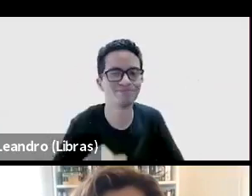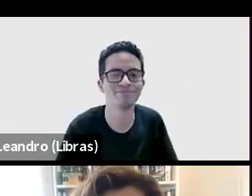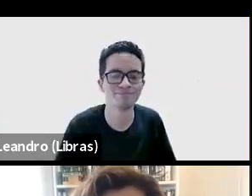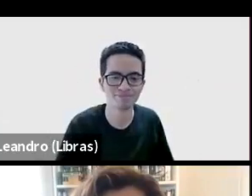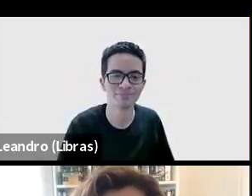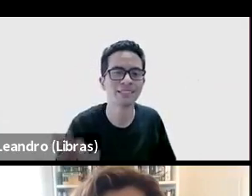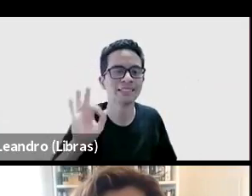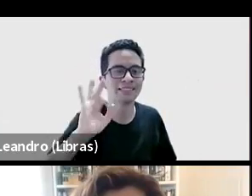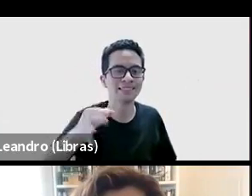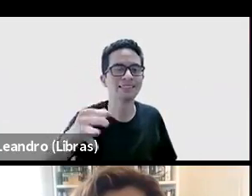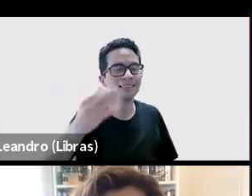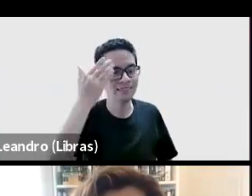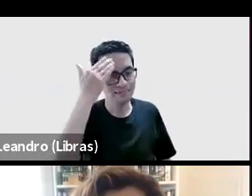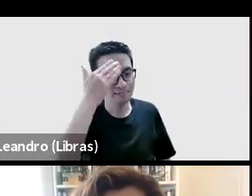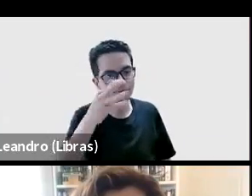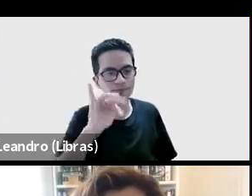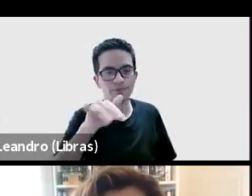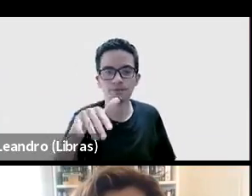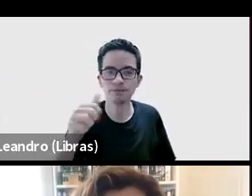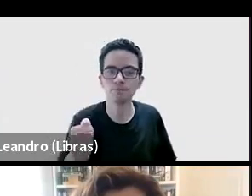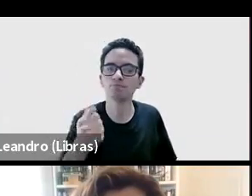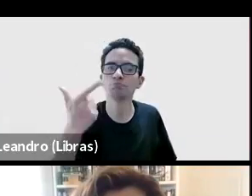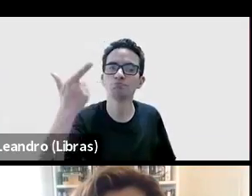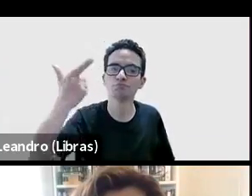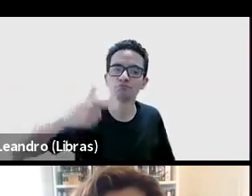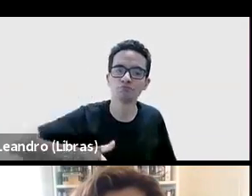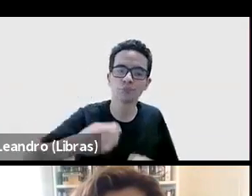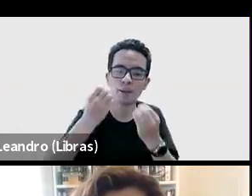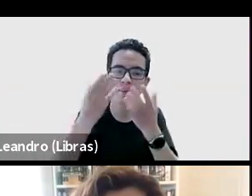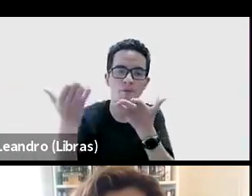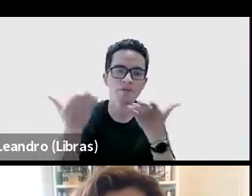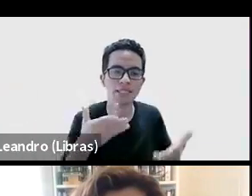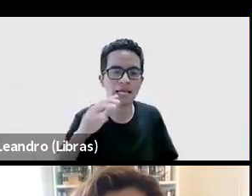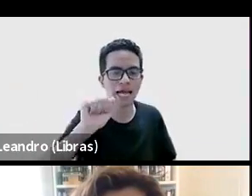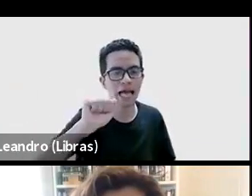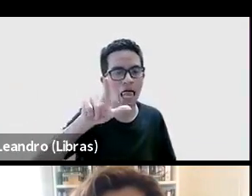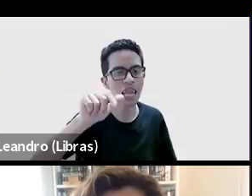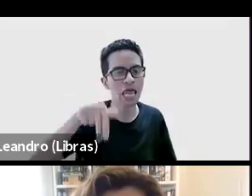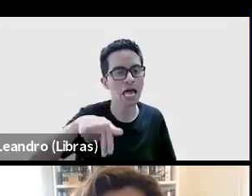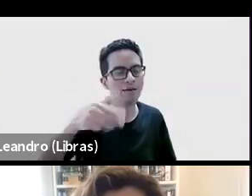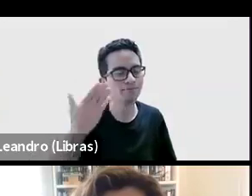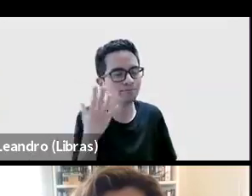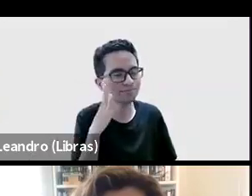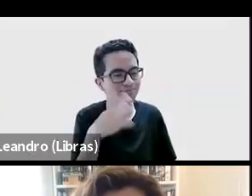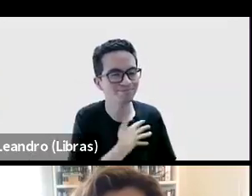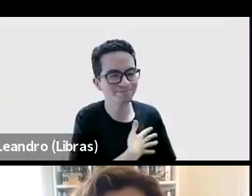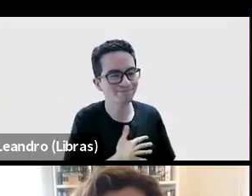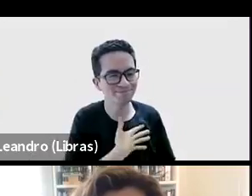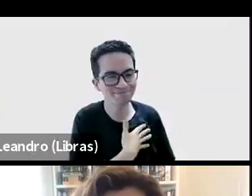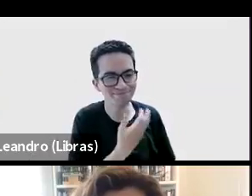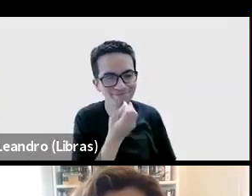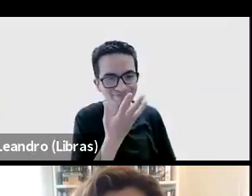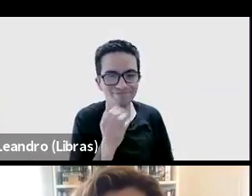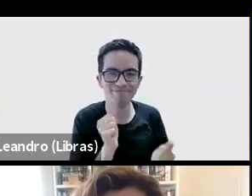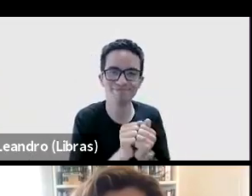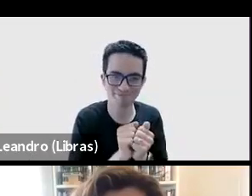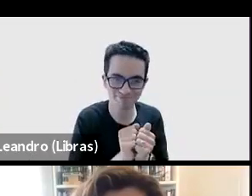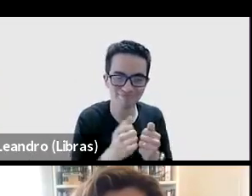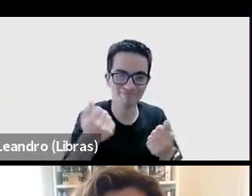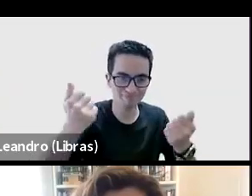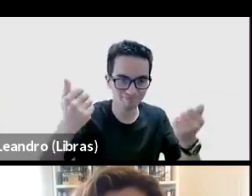Obrigada, Fer. Então, eu reforço as boas-vindas ao Alan, querido. É muito bom tê-lo aqui. Vou fazer a sua